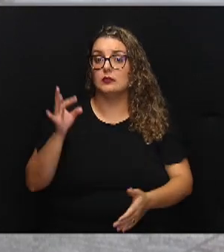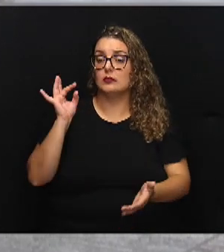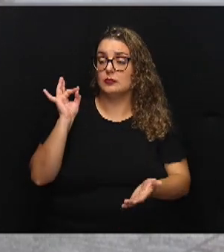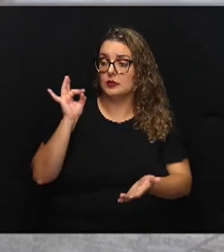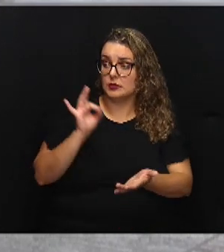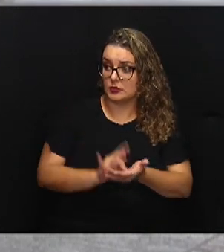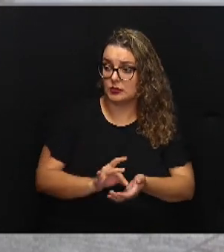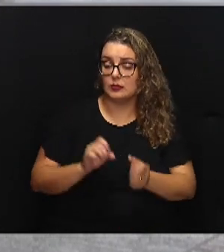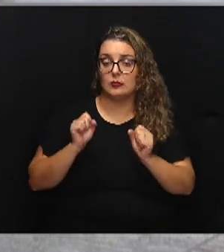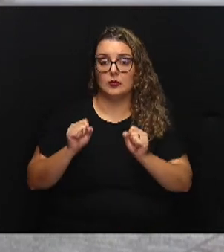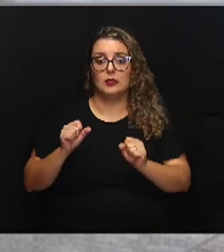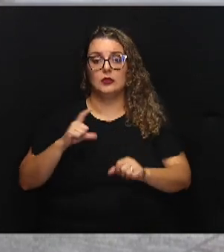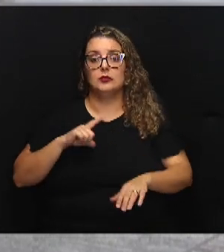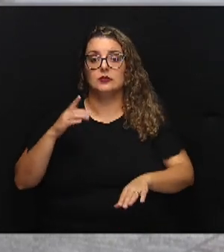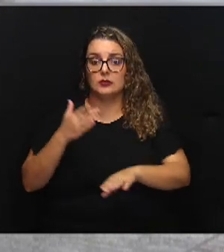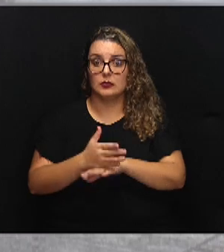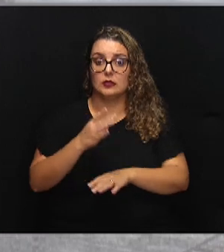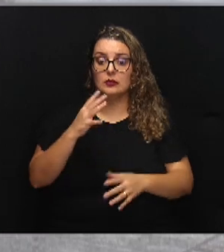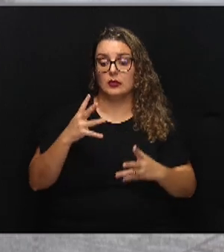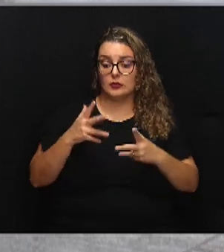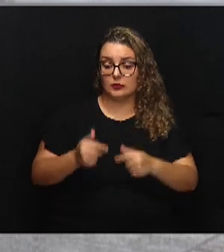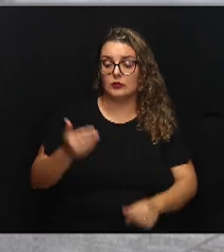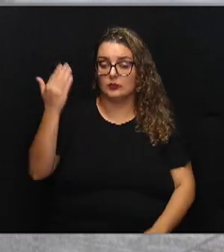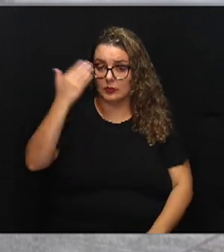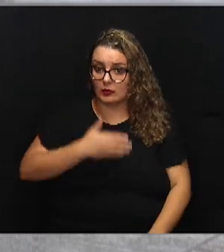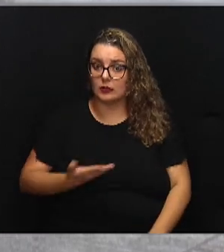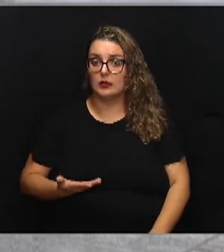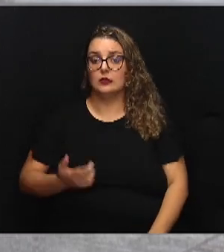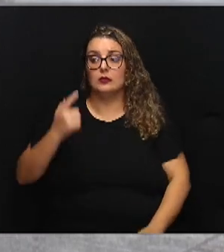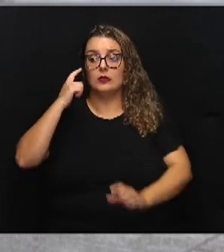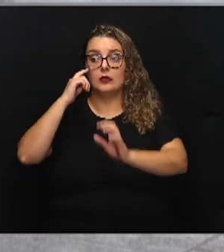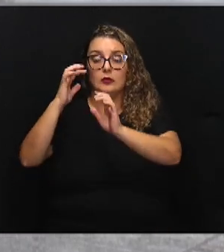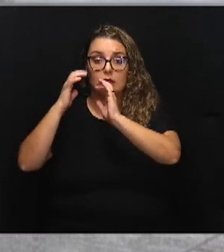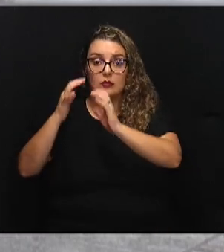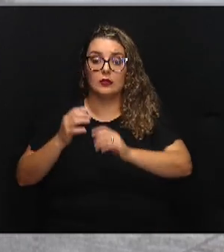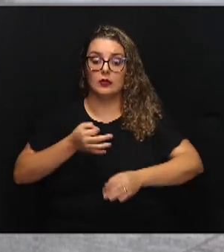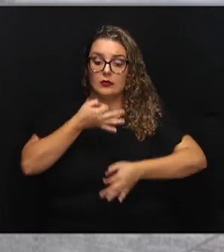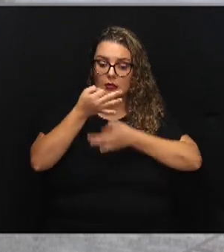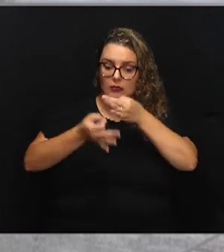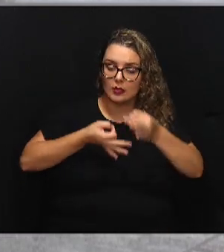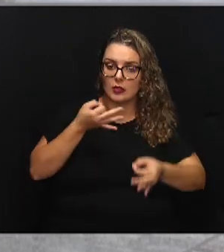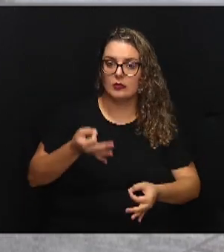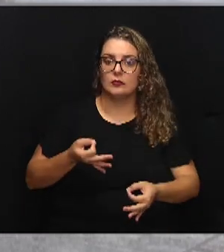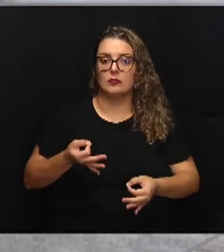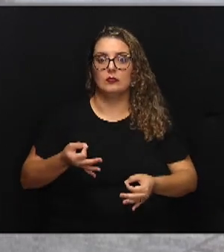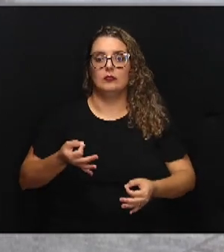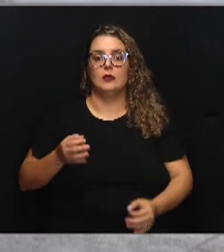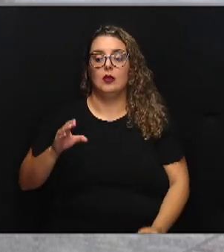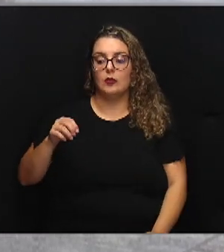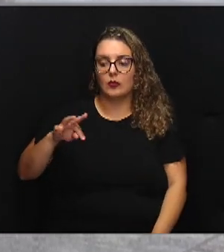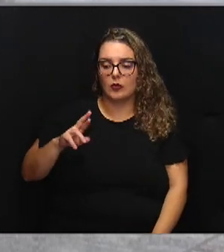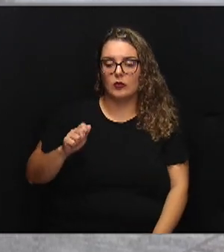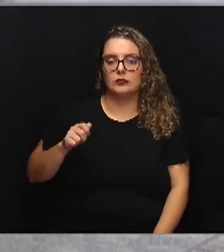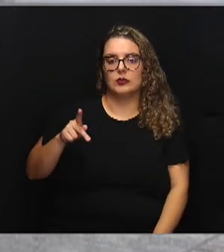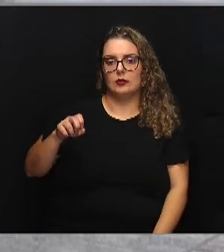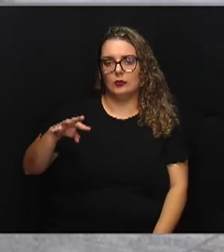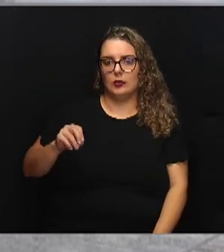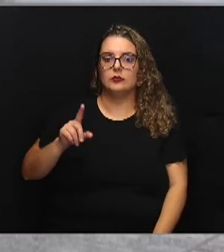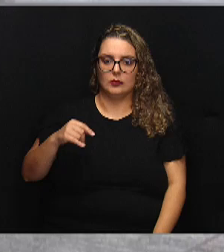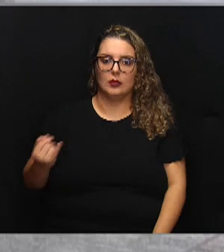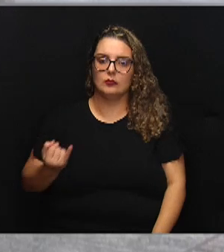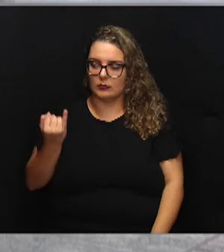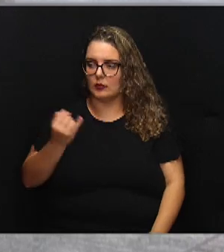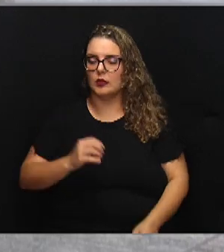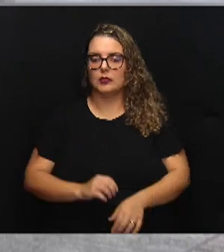verdade, possam ter acesso aos fatos, possam ter acesso à reflexão crítica, ao contraponto, isso é muito importante.